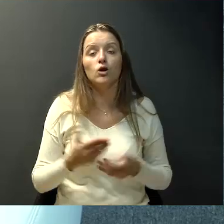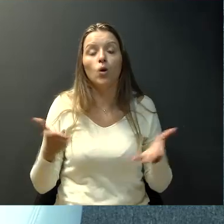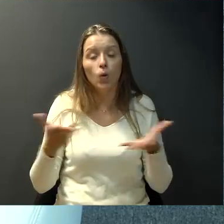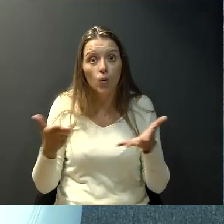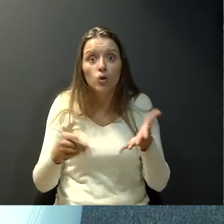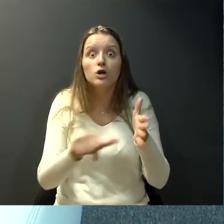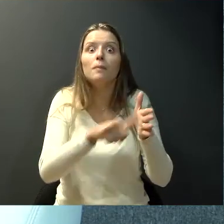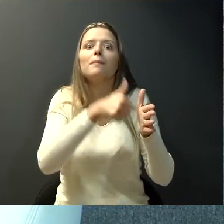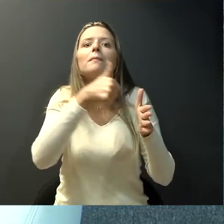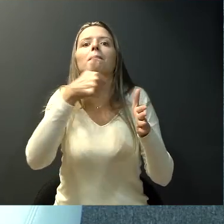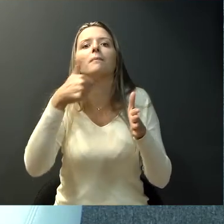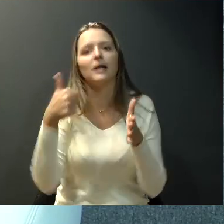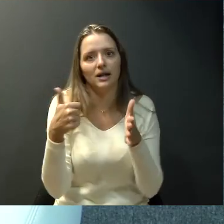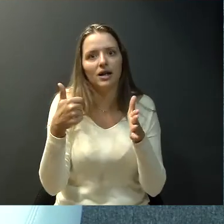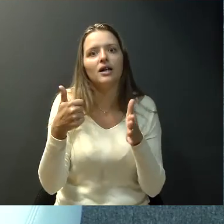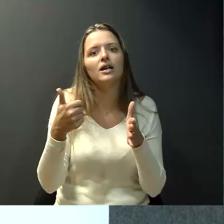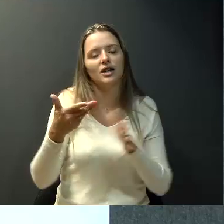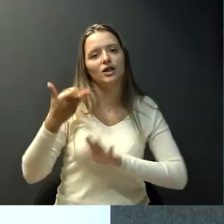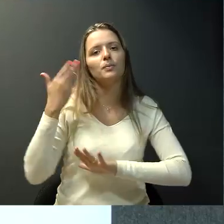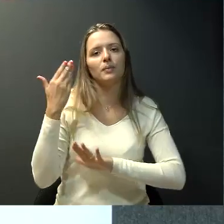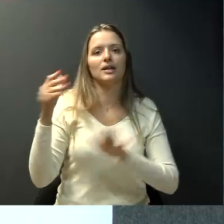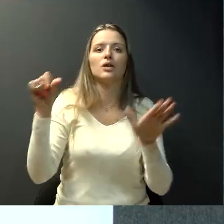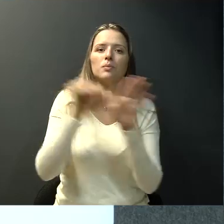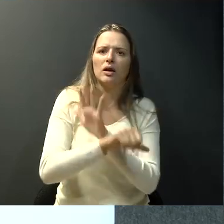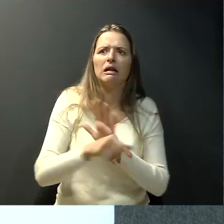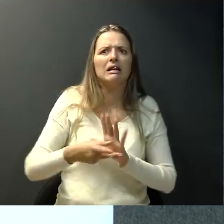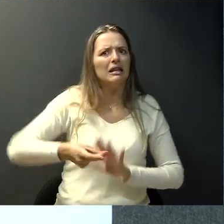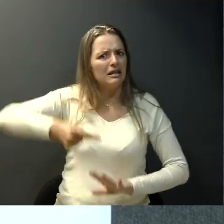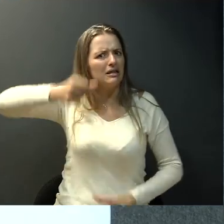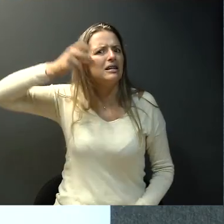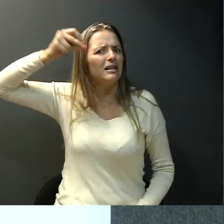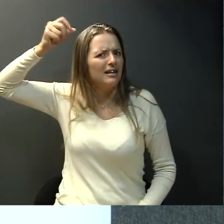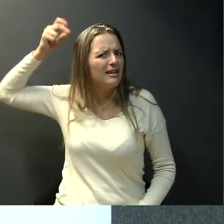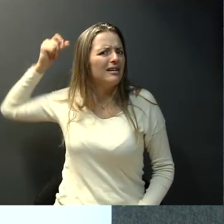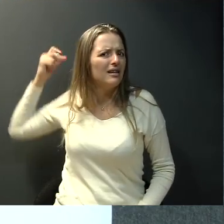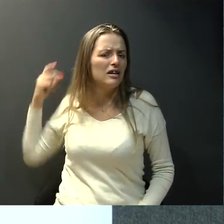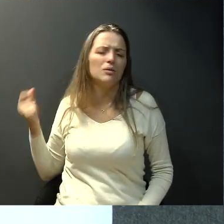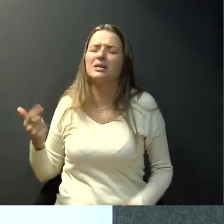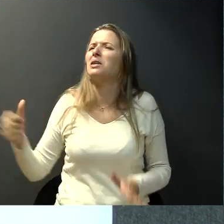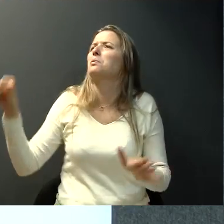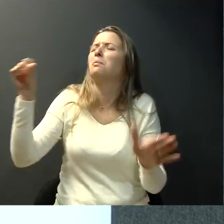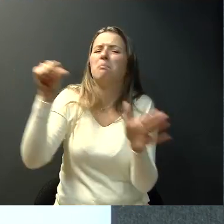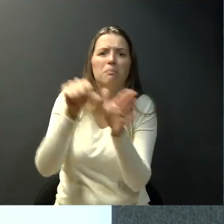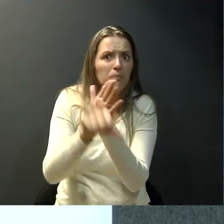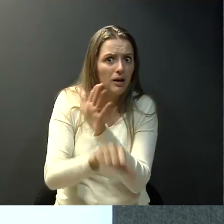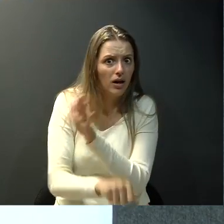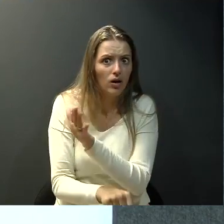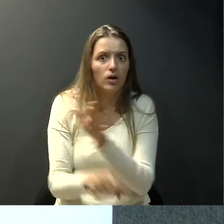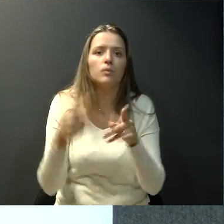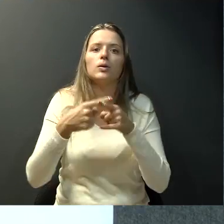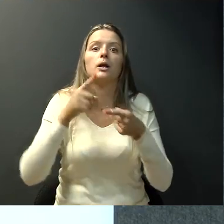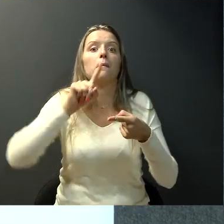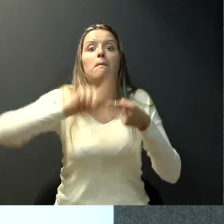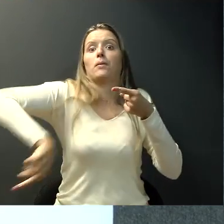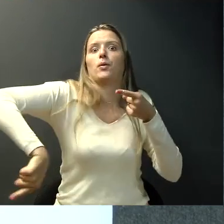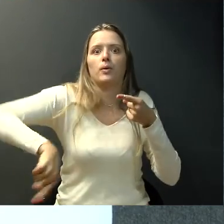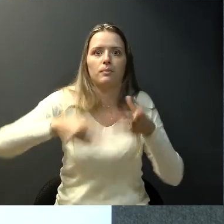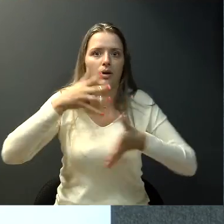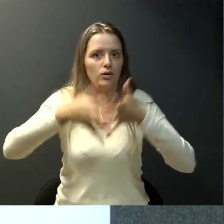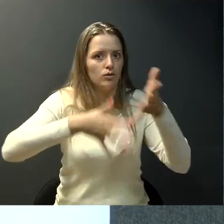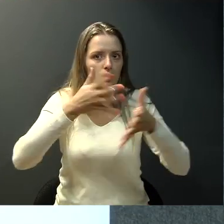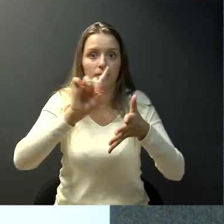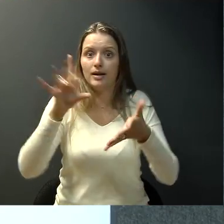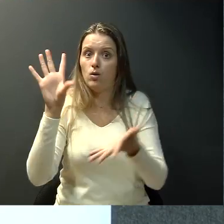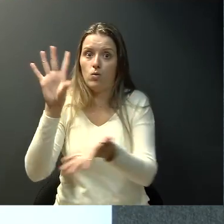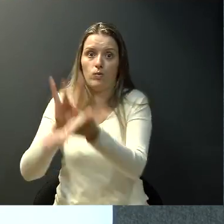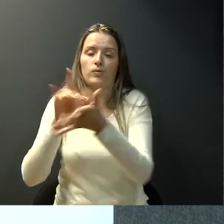É bem melhor hoje do que uma vez, né? E antigamente também para os surdos mais antigos, pior ainda. Que eles eram proibidos fazer libras, a